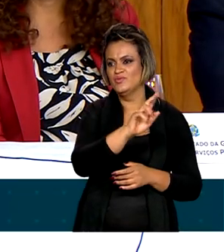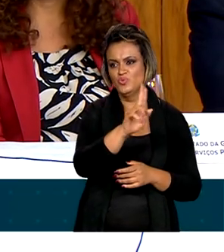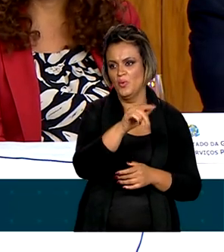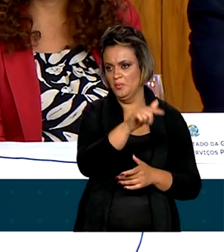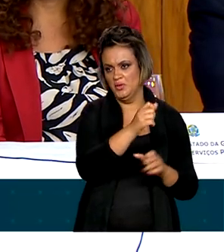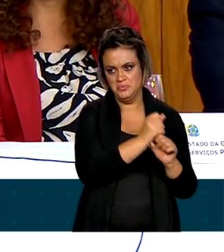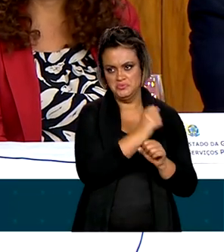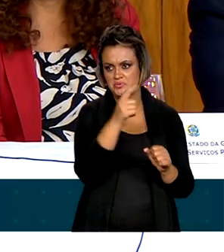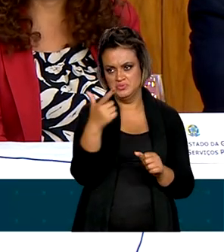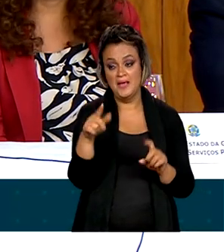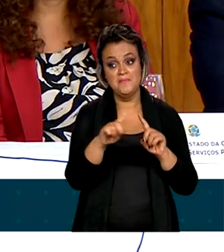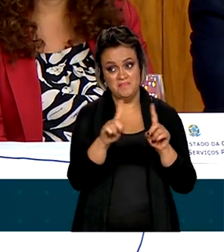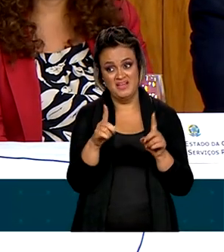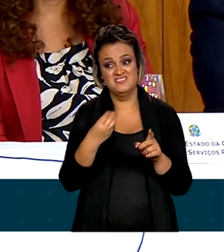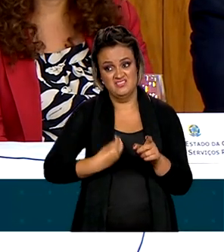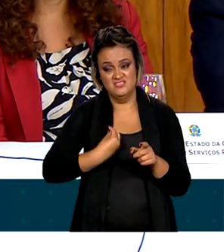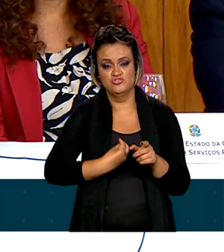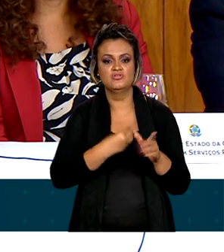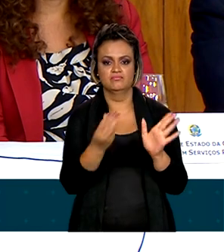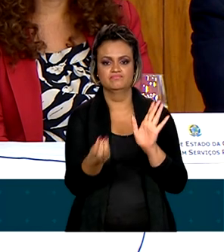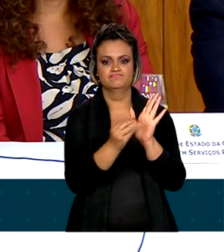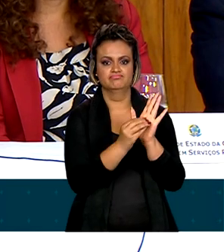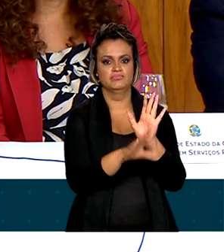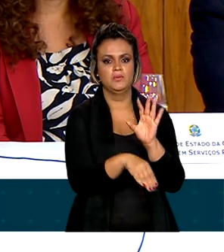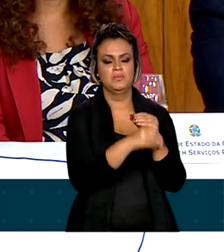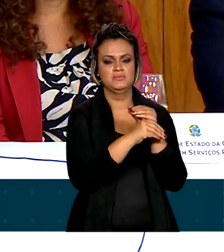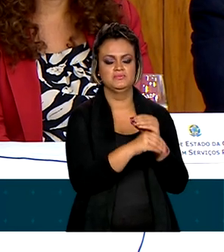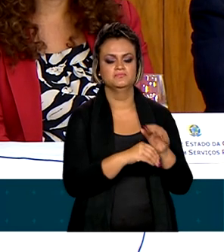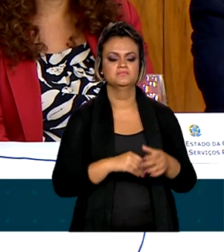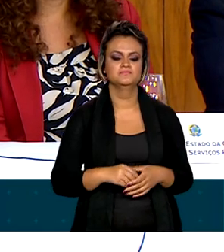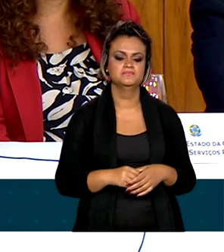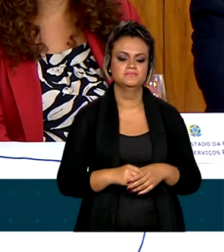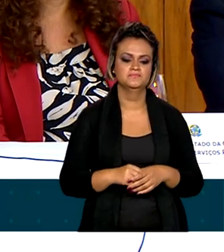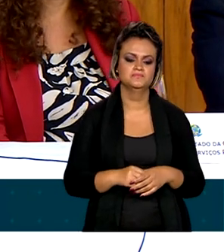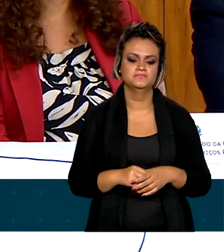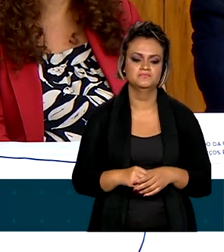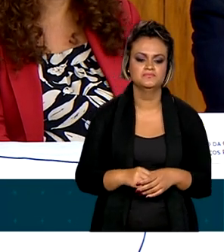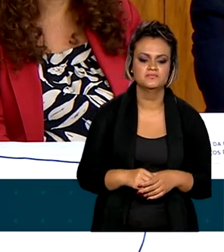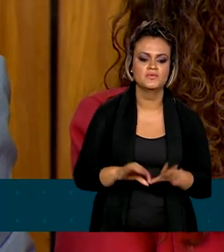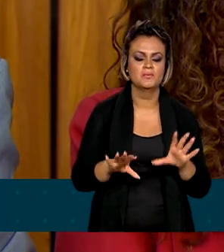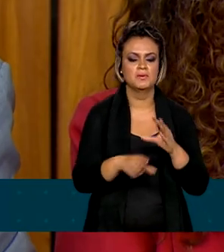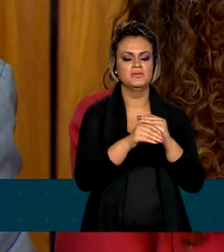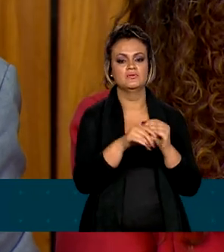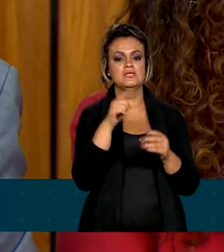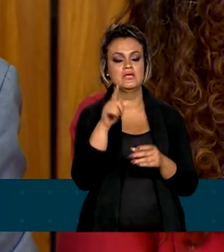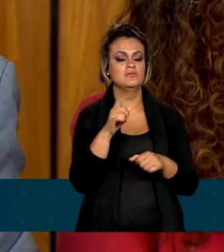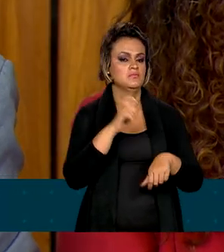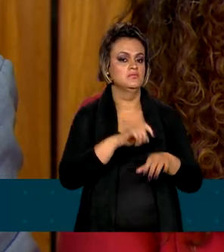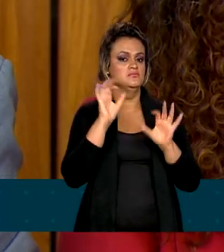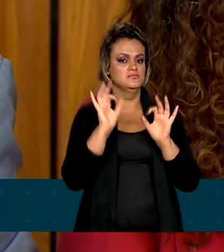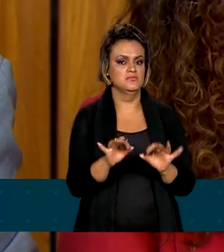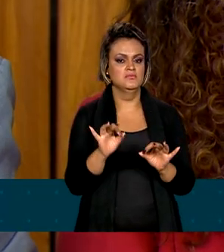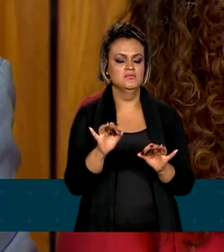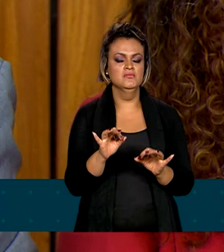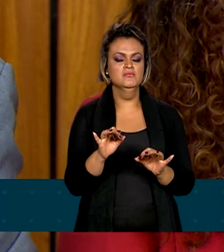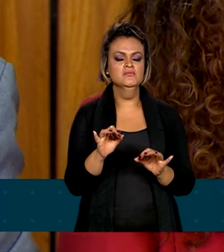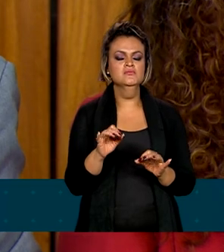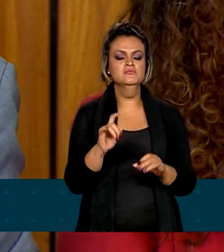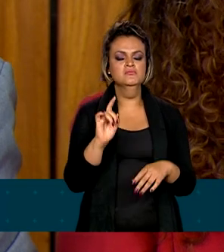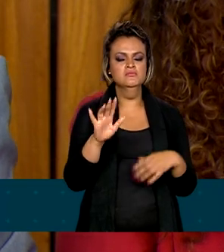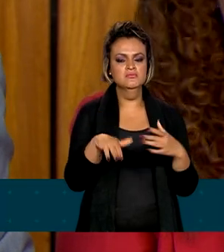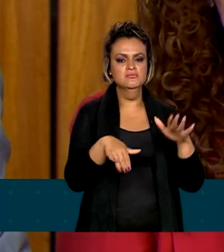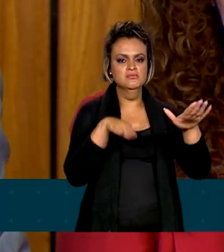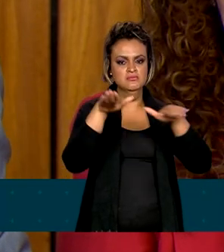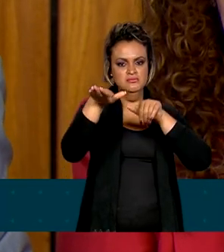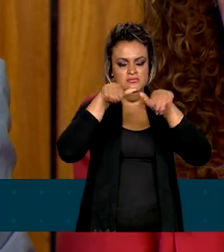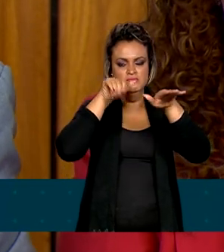não estejam ali identificadas. Vocês terão a oportunidade de identificar e, no momento adequado, nós chamaremos